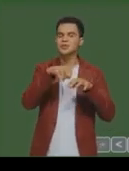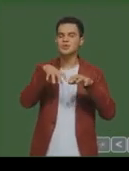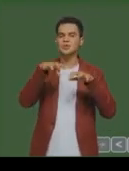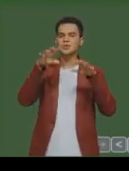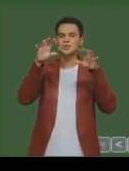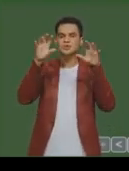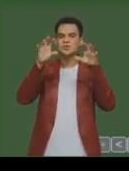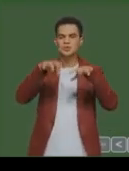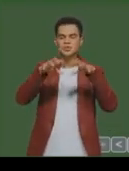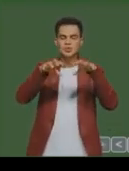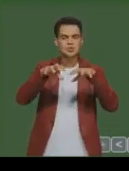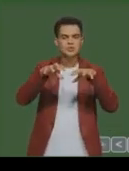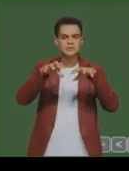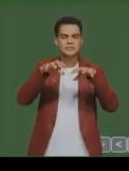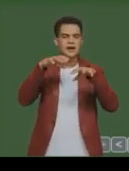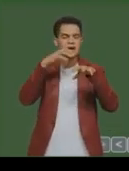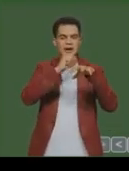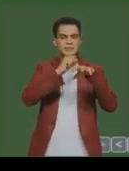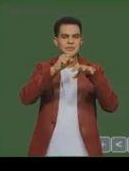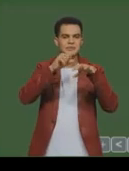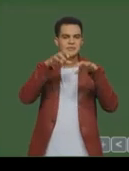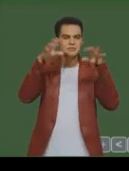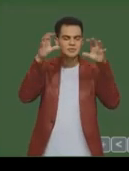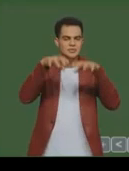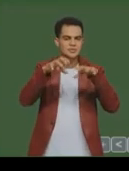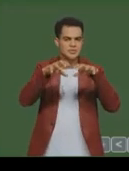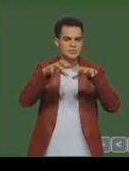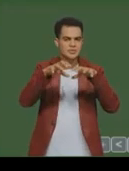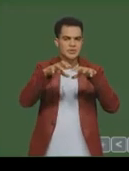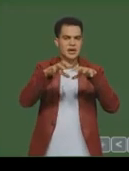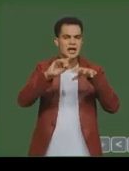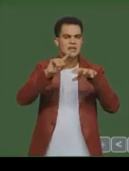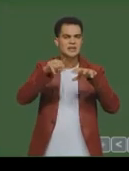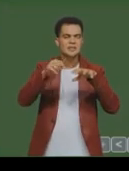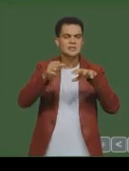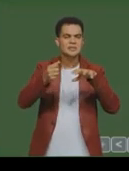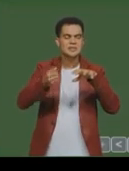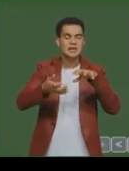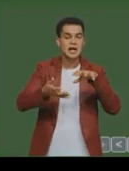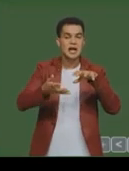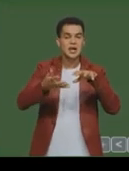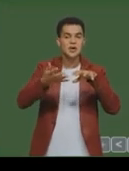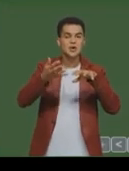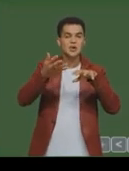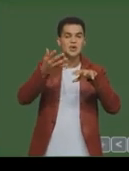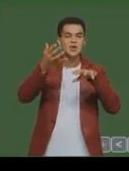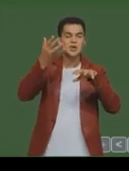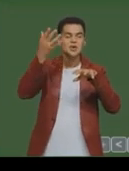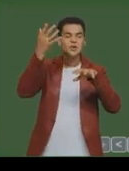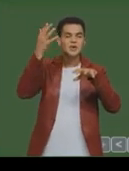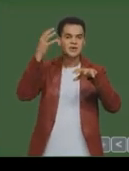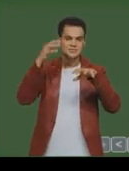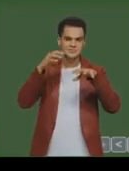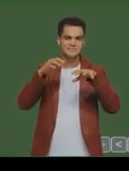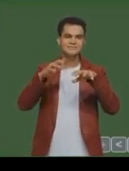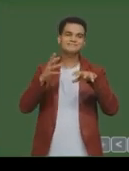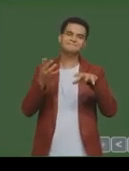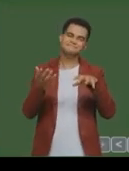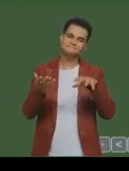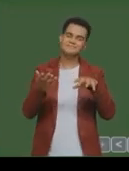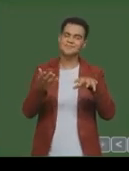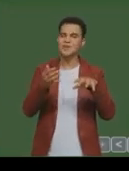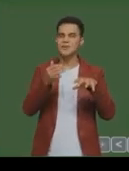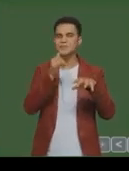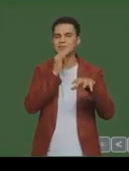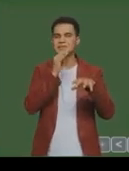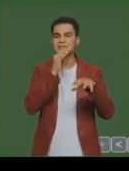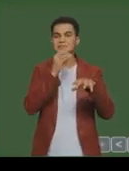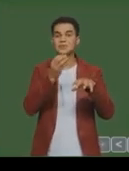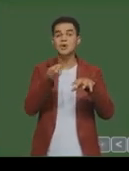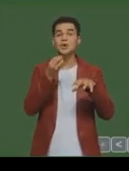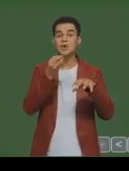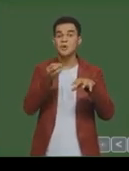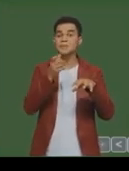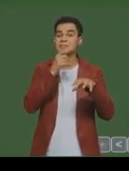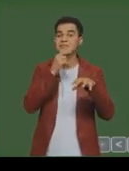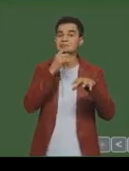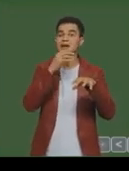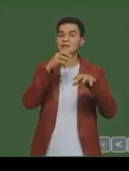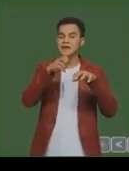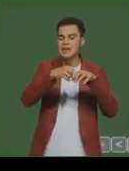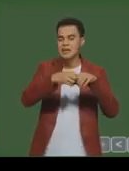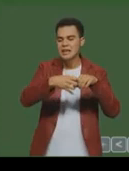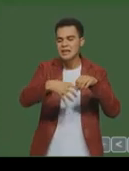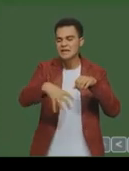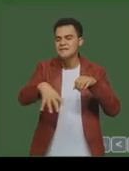molhou rapidinho? Depois, aquele calor, ela evapora muito rápido. Então, como que essa água, ela vai